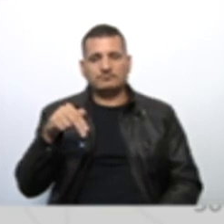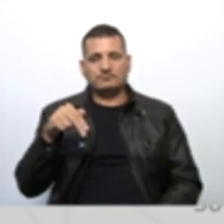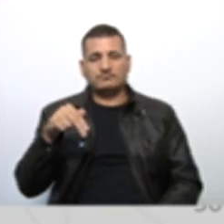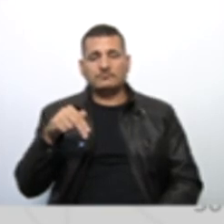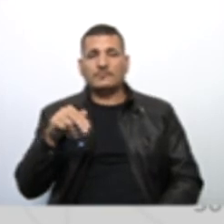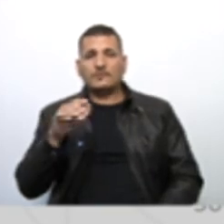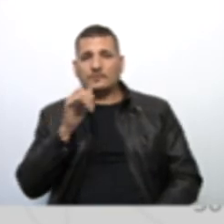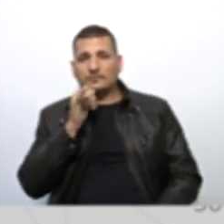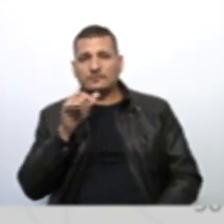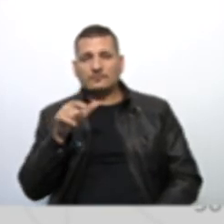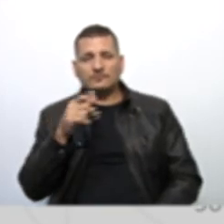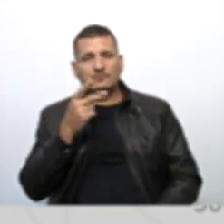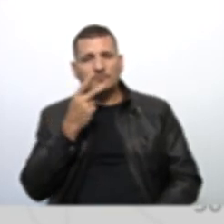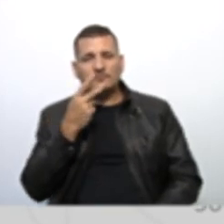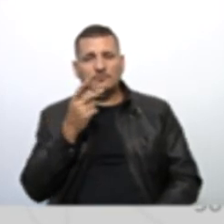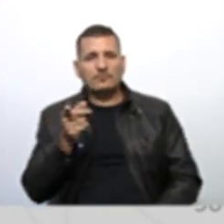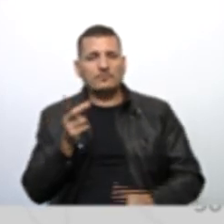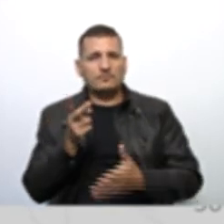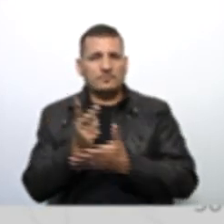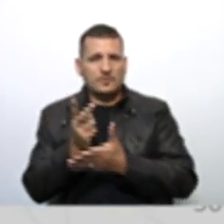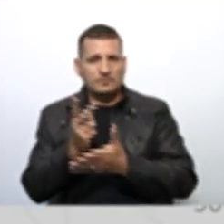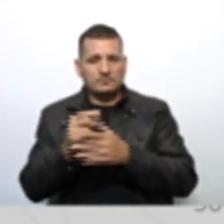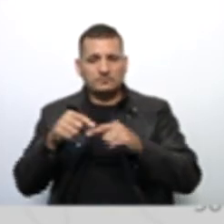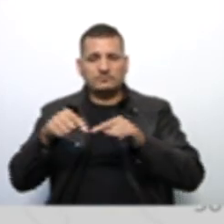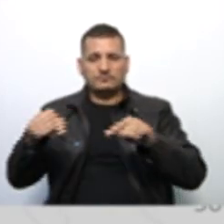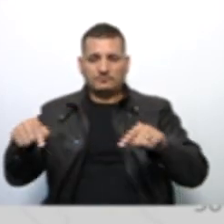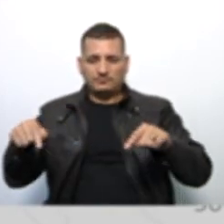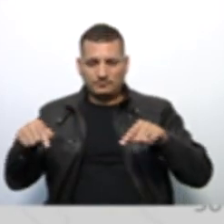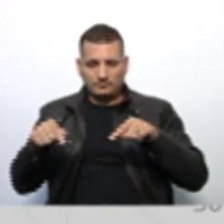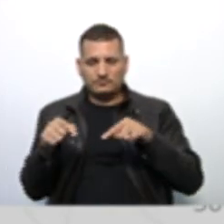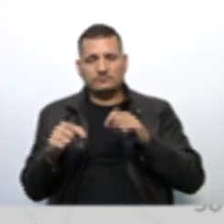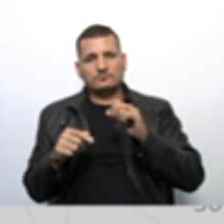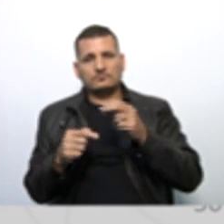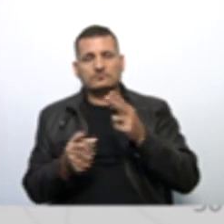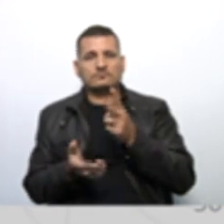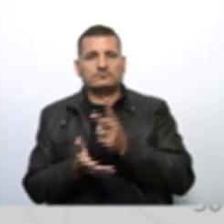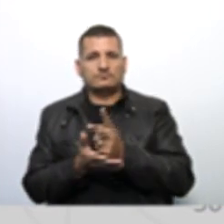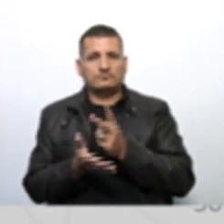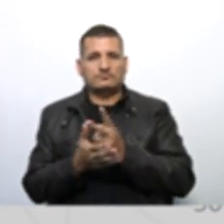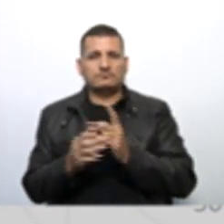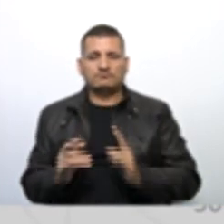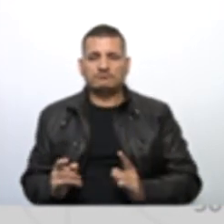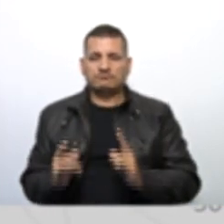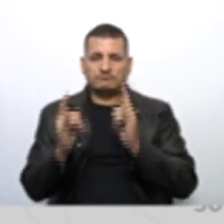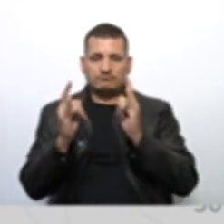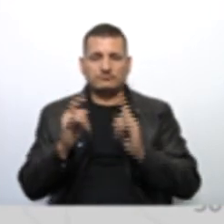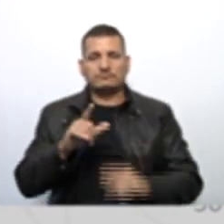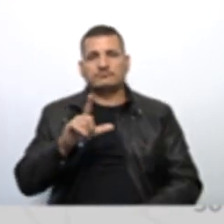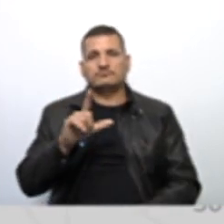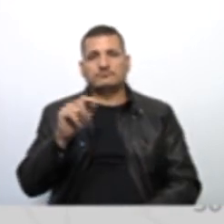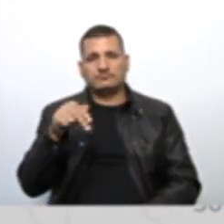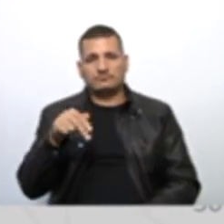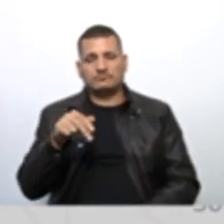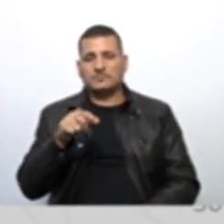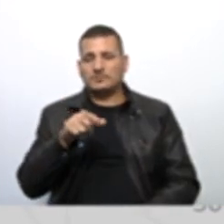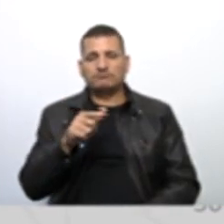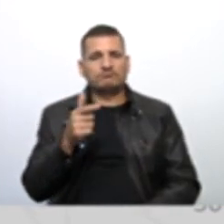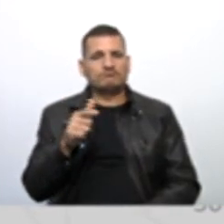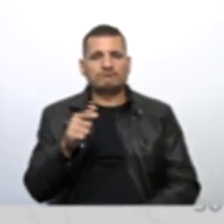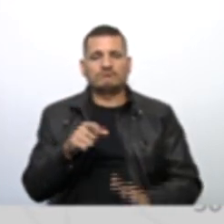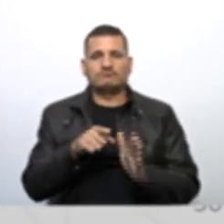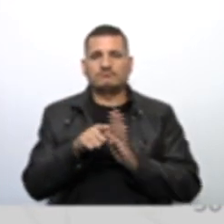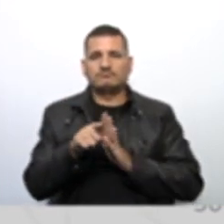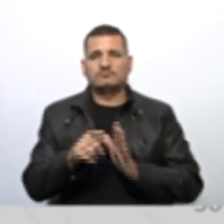falasse que era no mesmo ambiente físico, na mesma sala, no mesmo prédio, seria LAN. Porém, ele não falou isso,